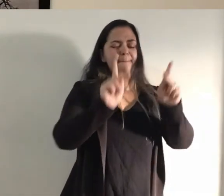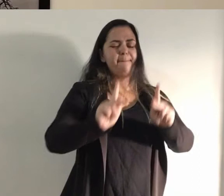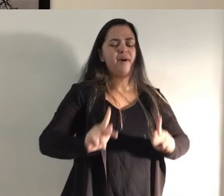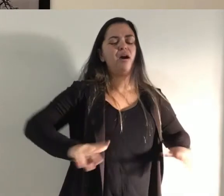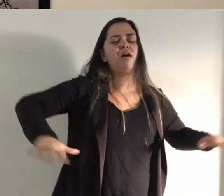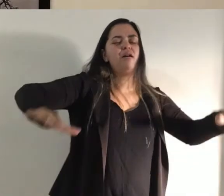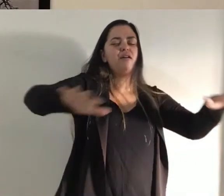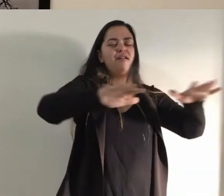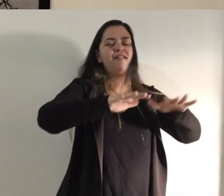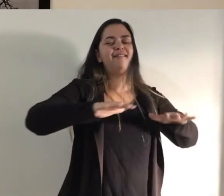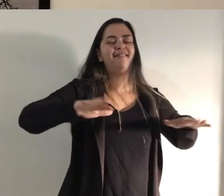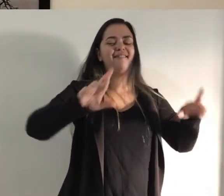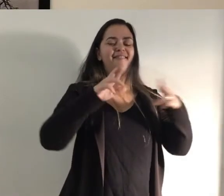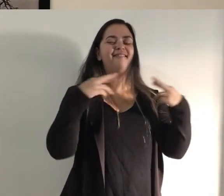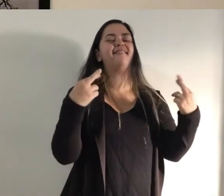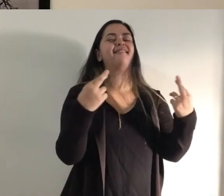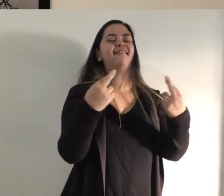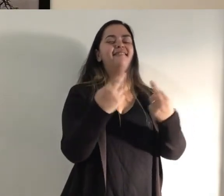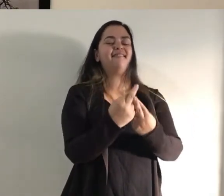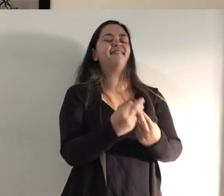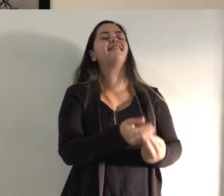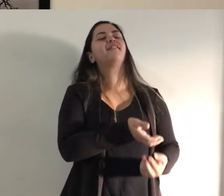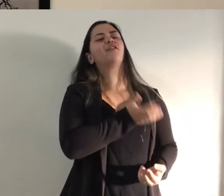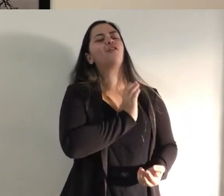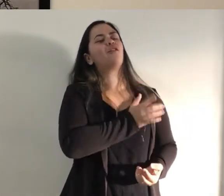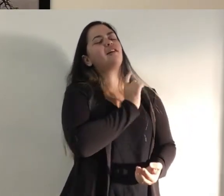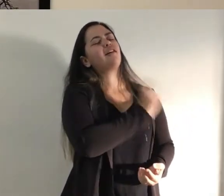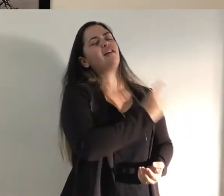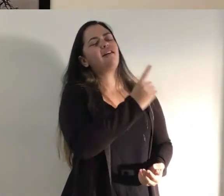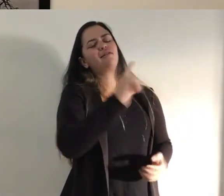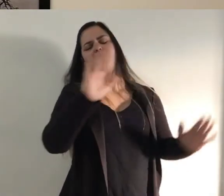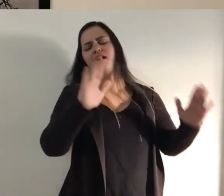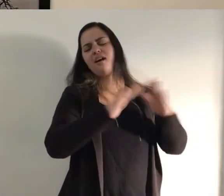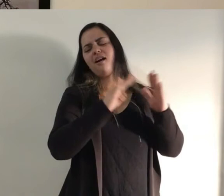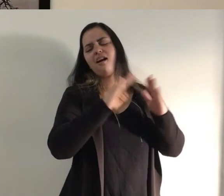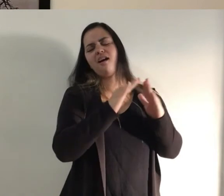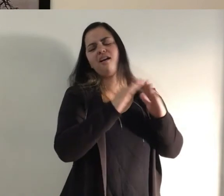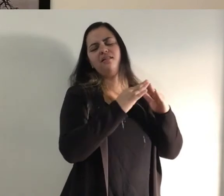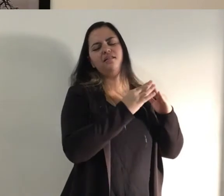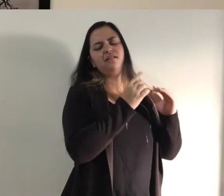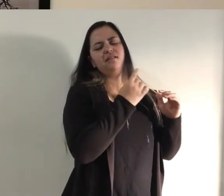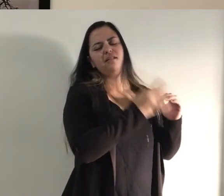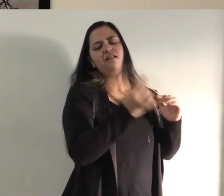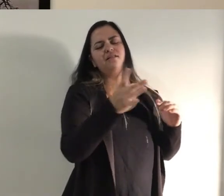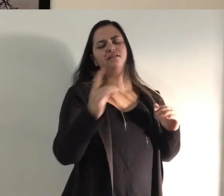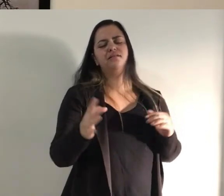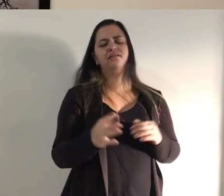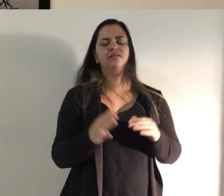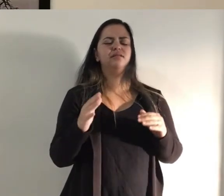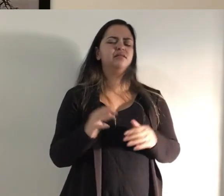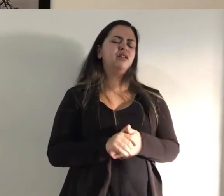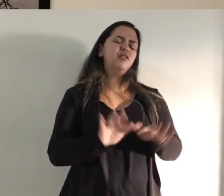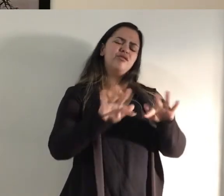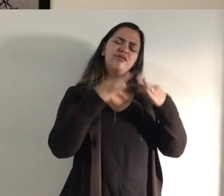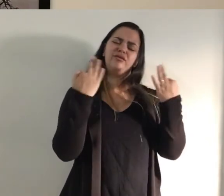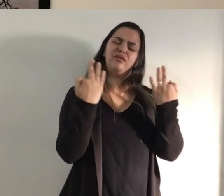nos corações, nos lares. Oh Senhor, tantos lares que estão vivendo atribulados, tantos lares